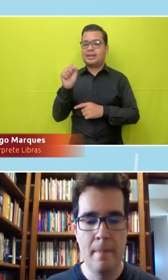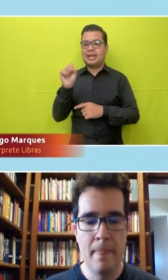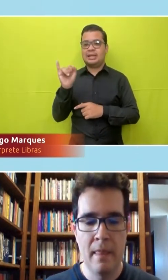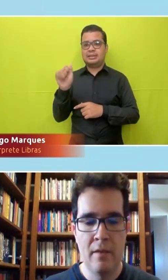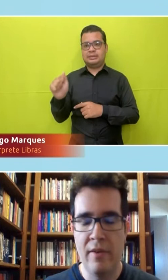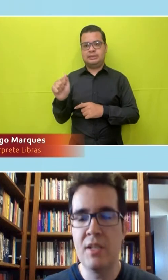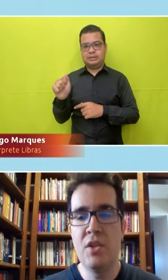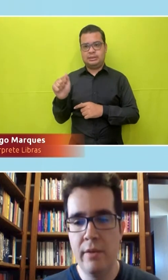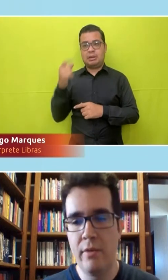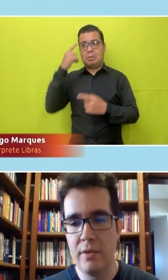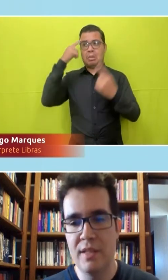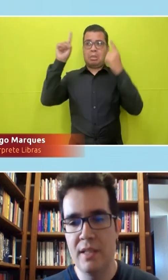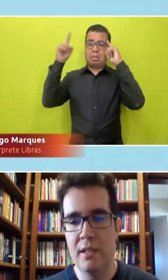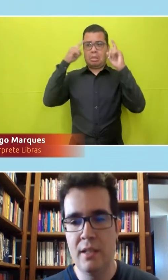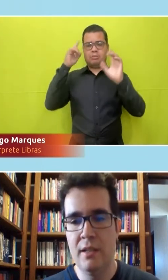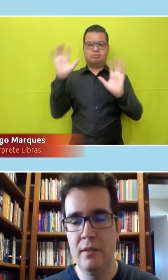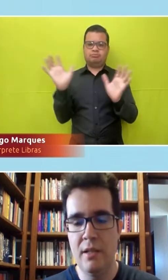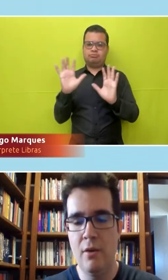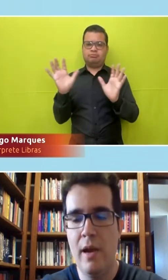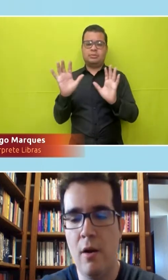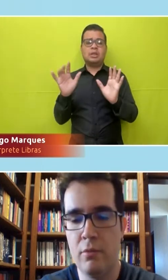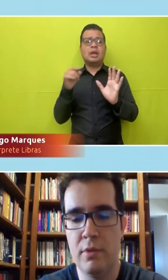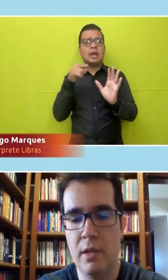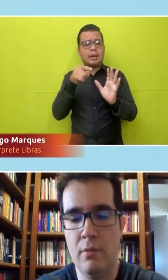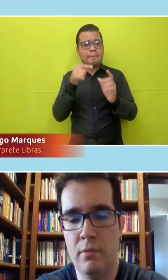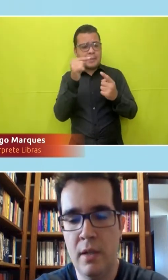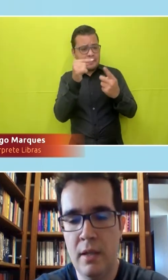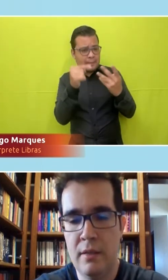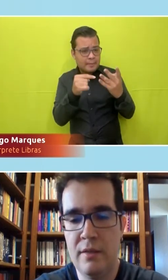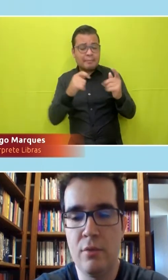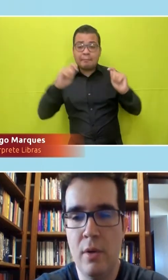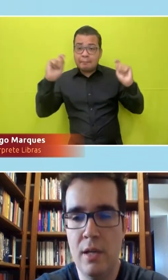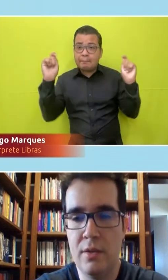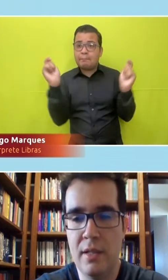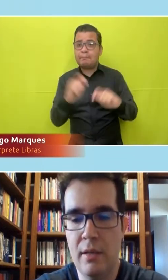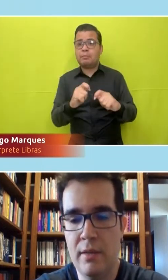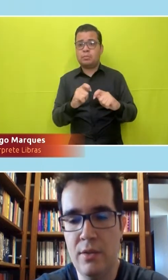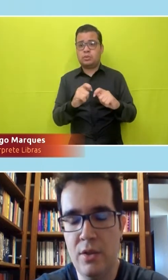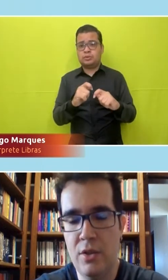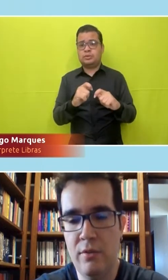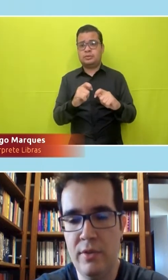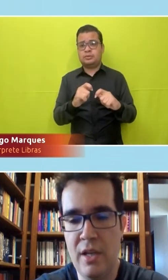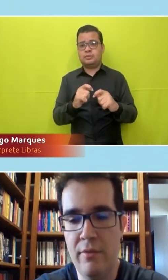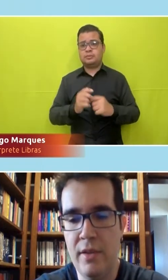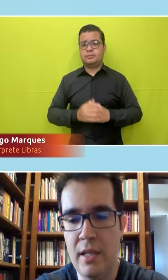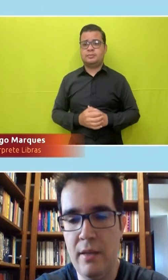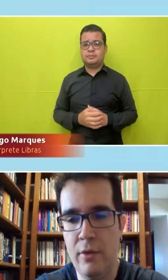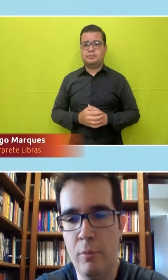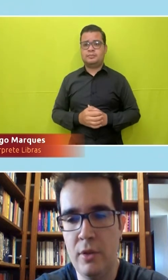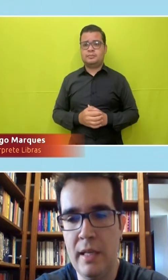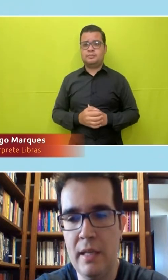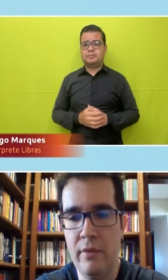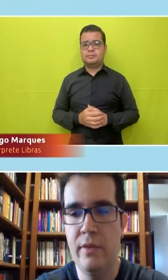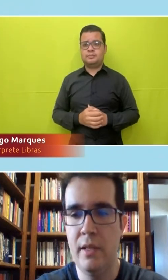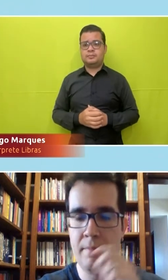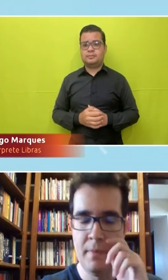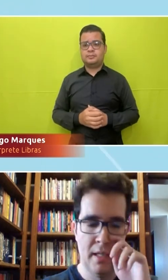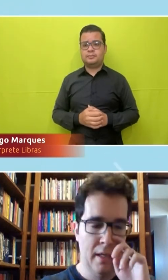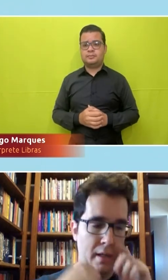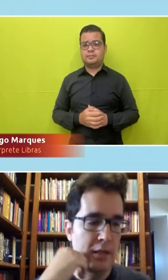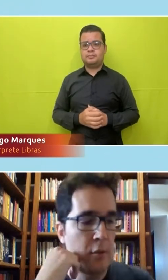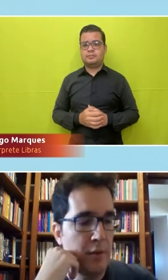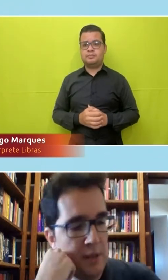é factível, assim, que não é algo tão distoante daquilo que a gente já vive ou poderia